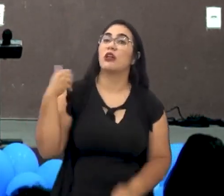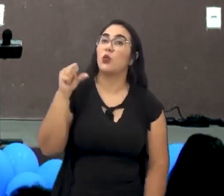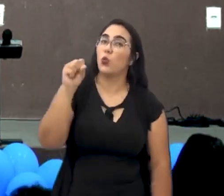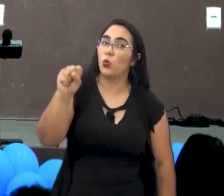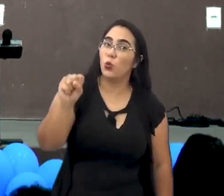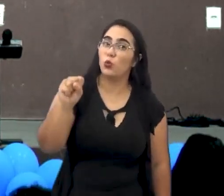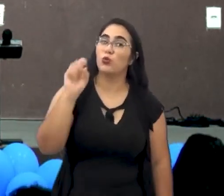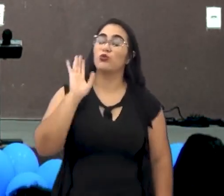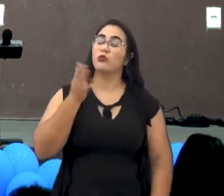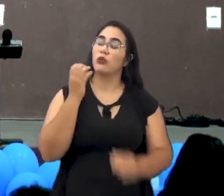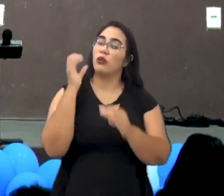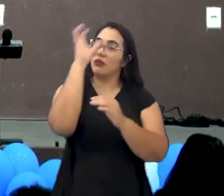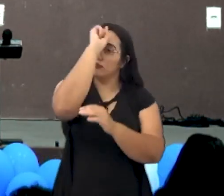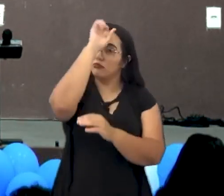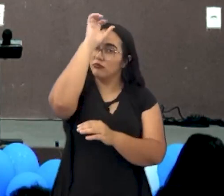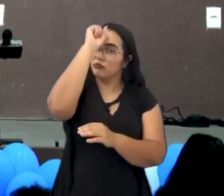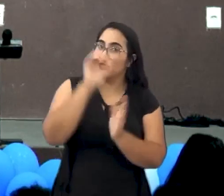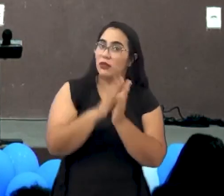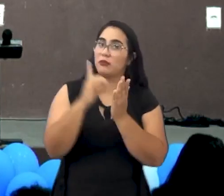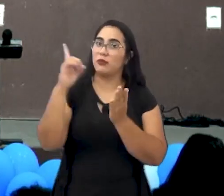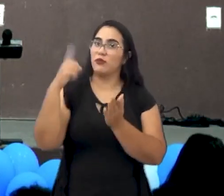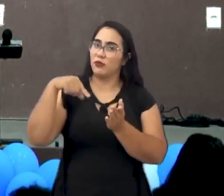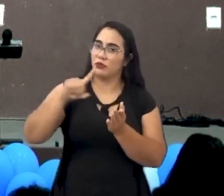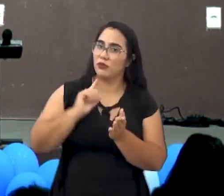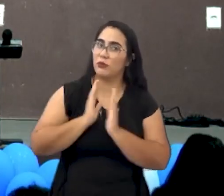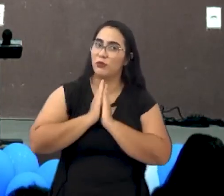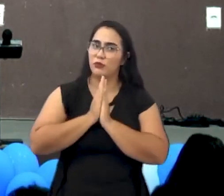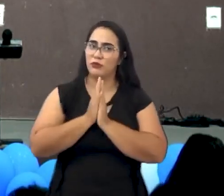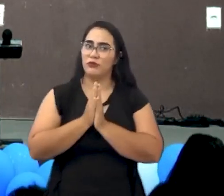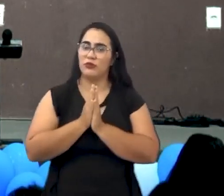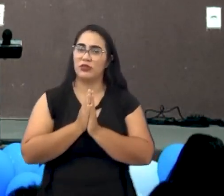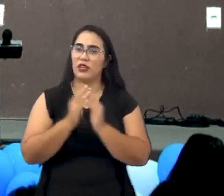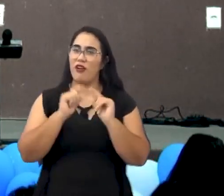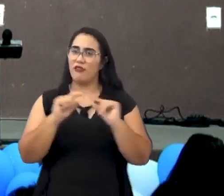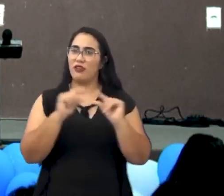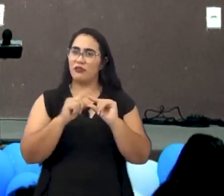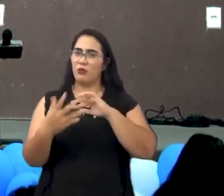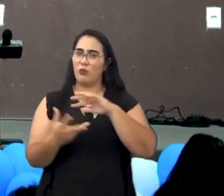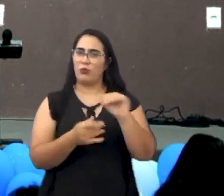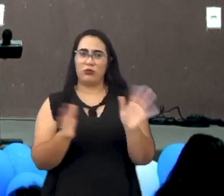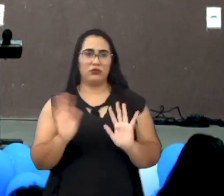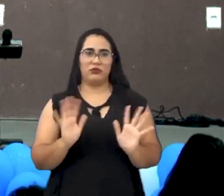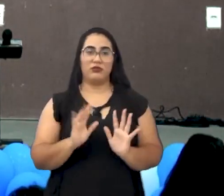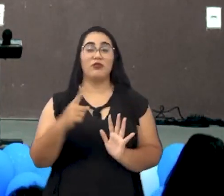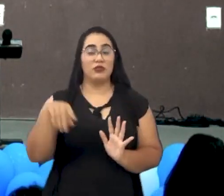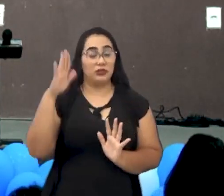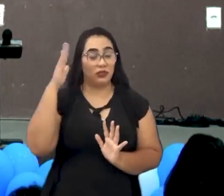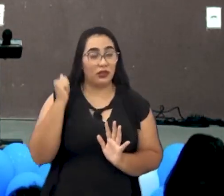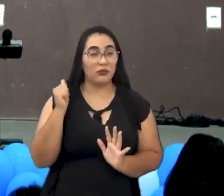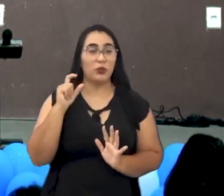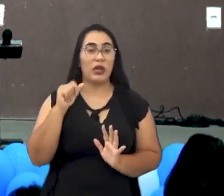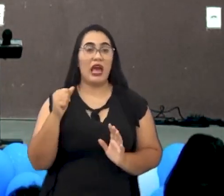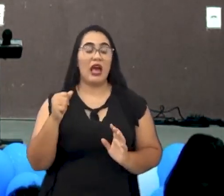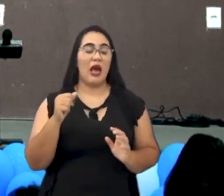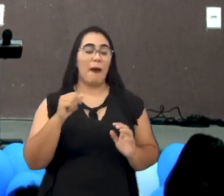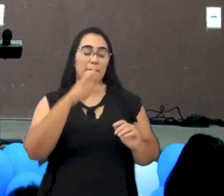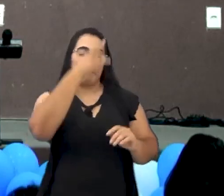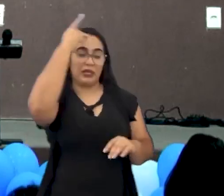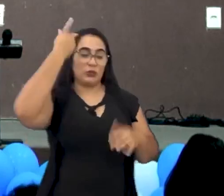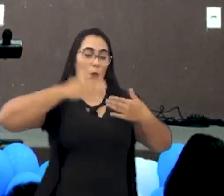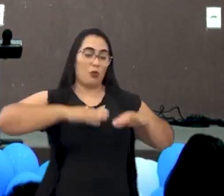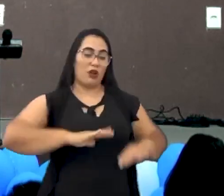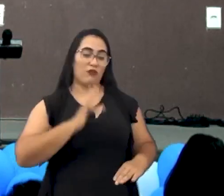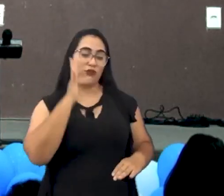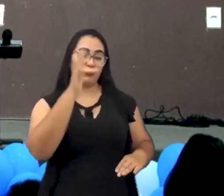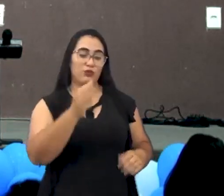Bíblia, não venham com essas presepadas para o meu lado não, viu? Vocês sabem, não é... Os humilhados serão exaltados.